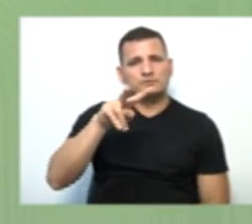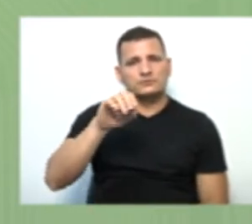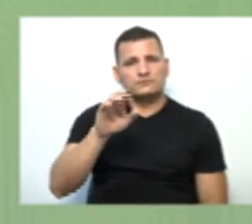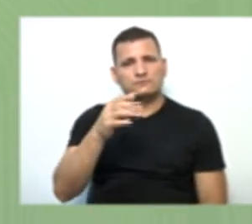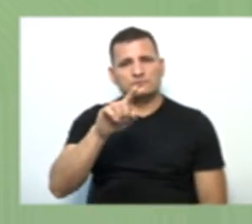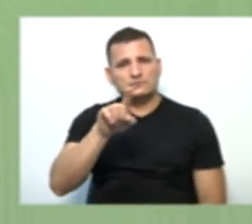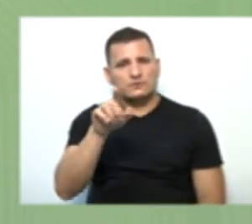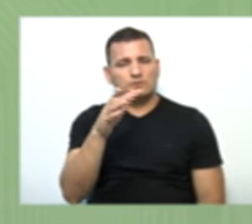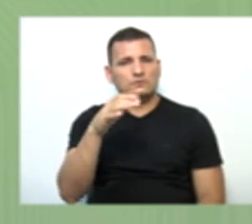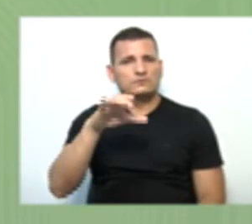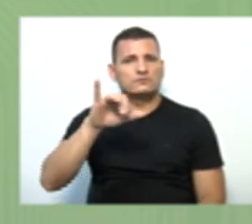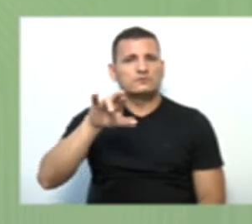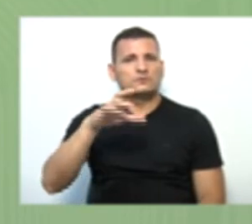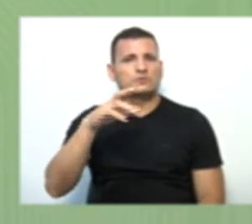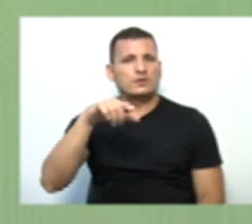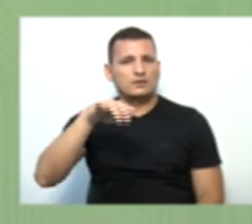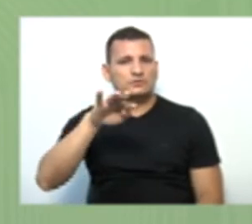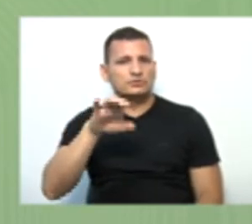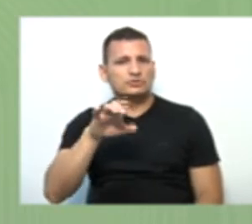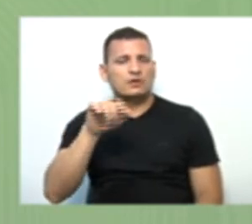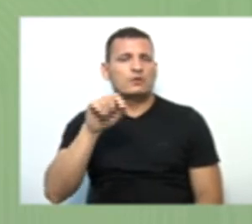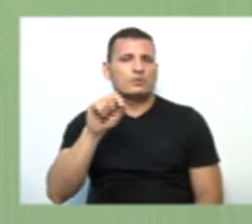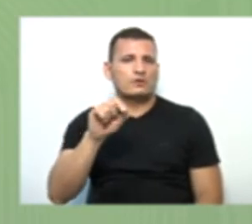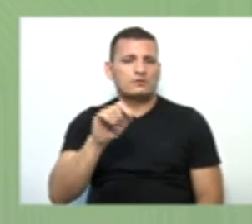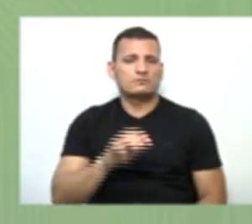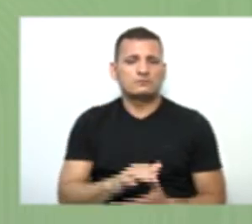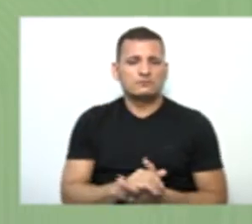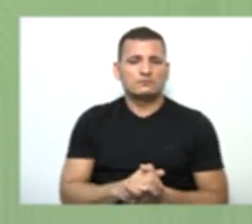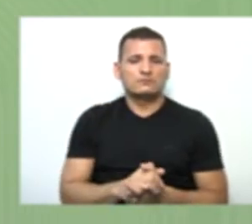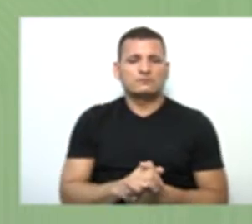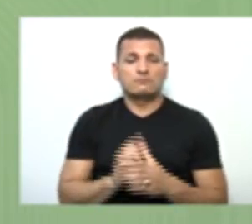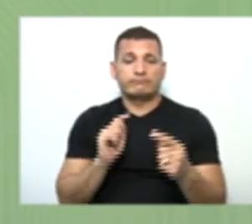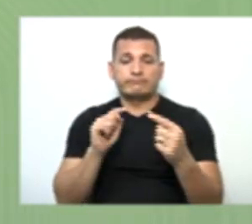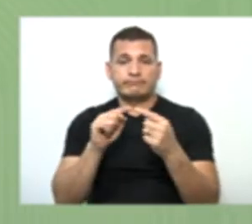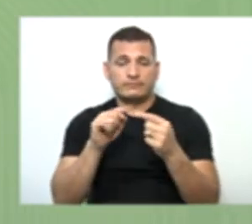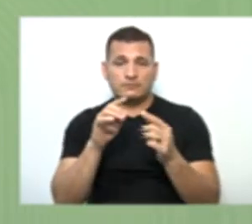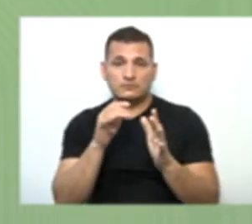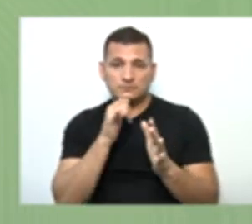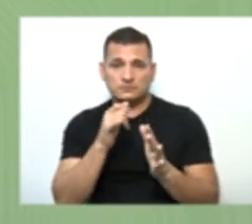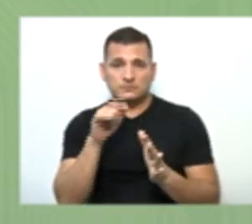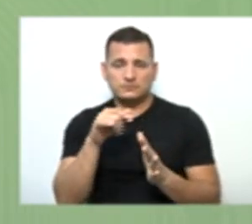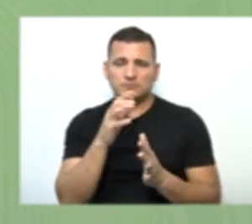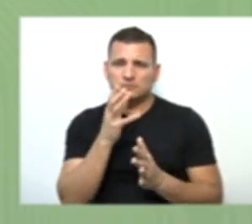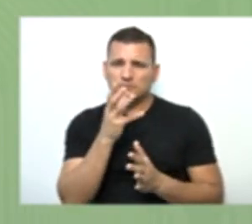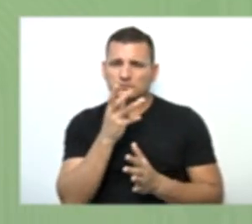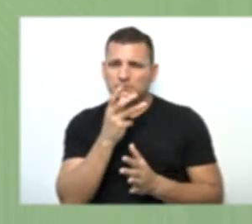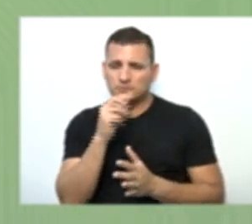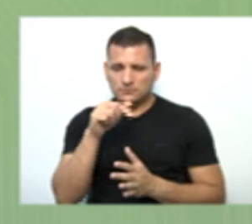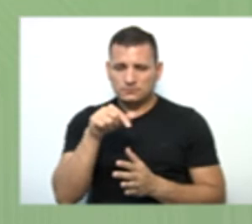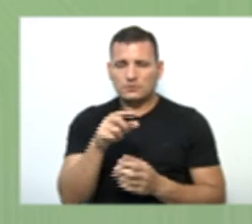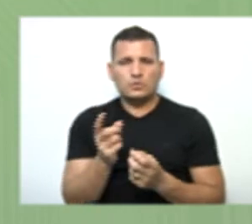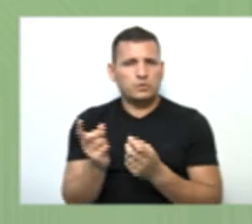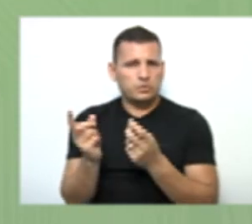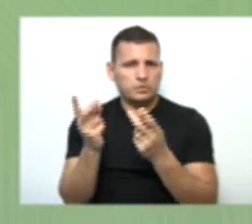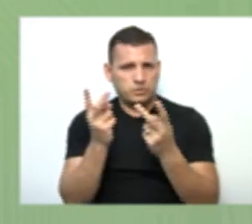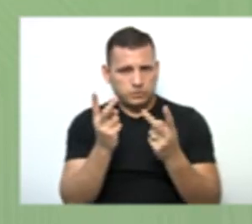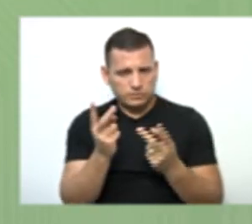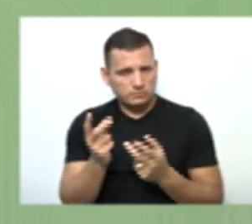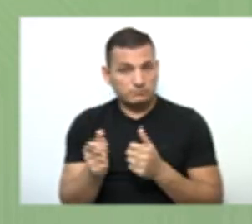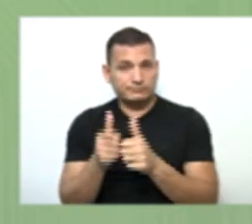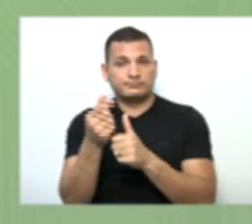a exigibilidade. Quanto mais demorado seja de transformar ele em dinheiro, isso vai